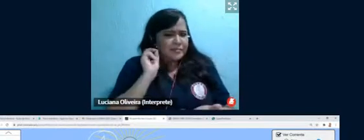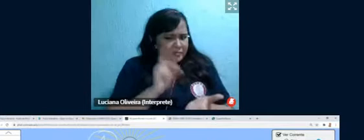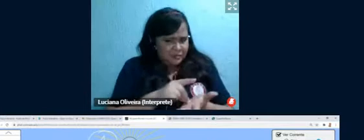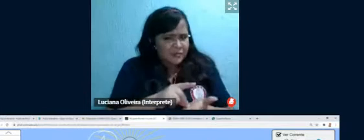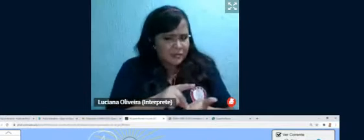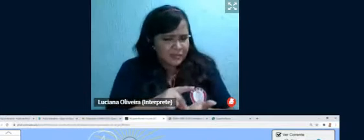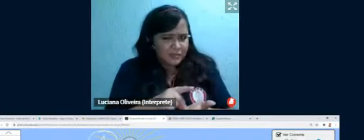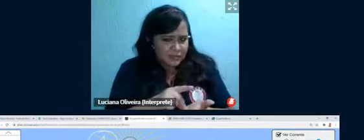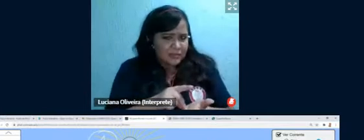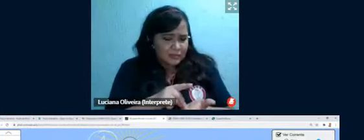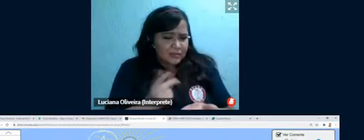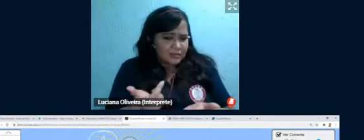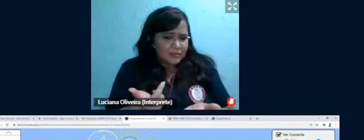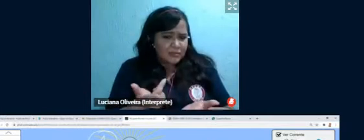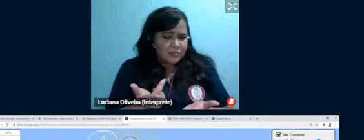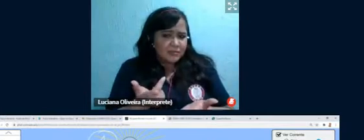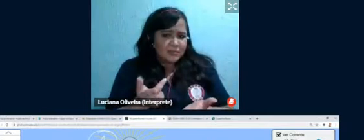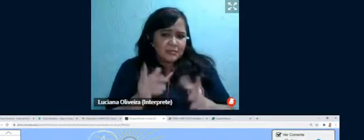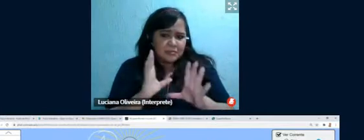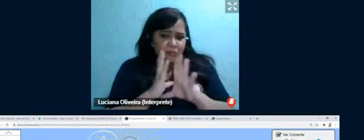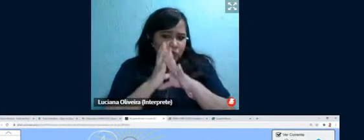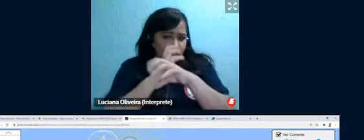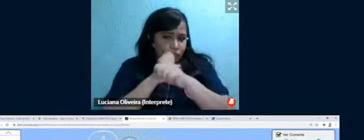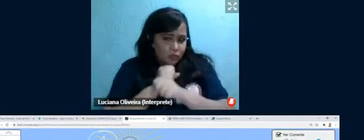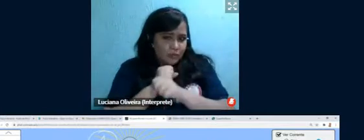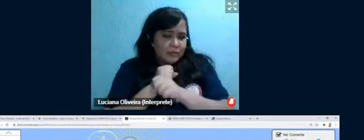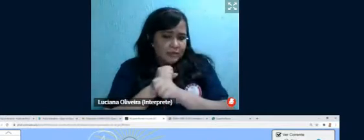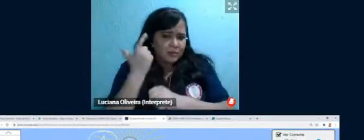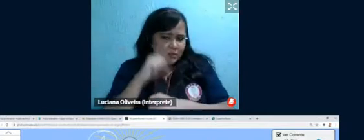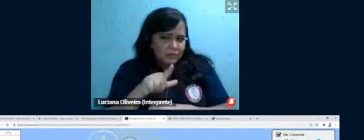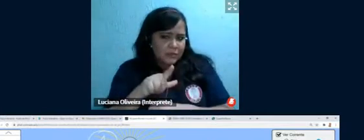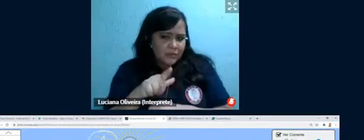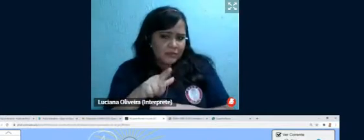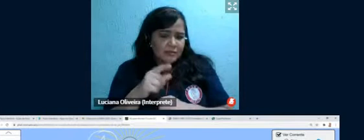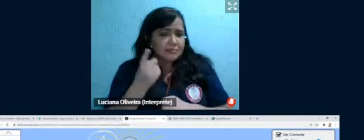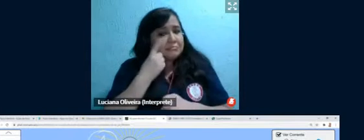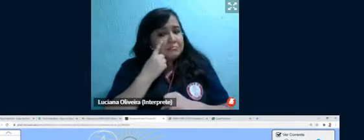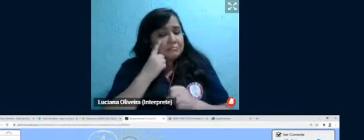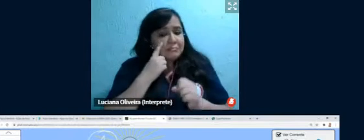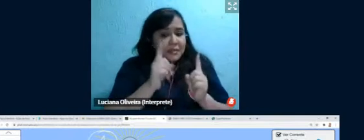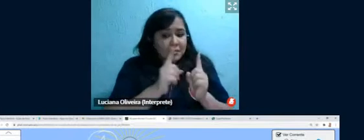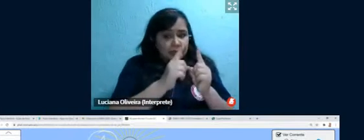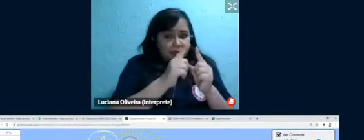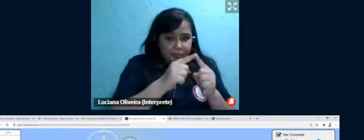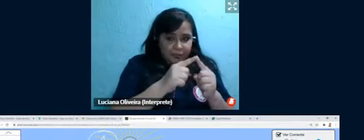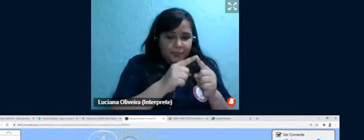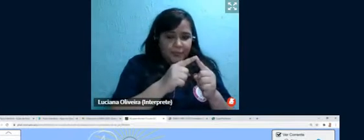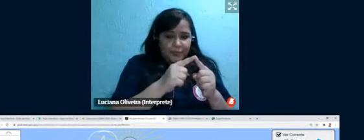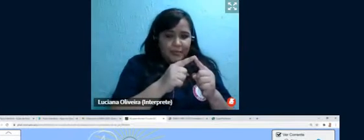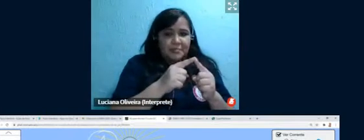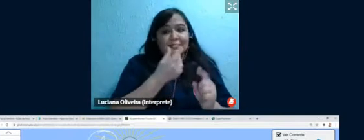as DDPs, elas são somadas? Vamos medir. Vamos colocar o medidor aqui e outro medidor aqui. Opa,